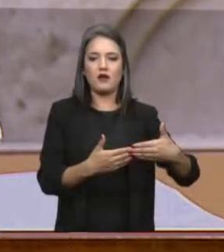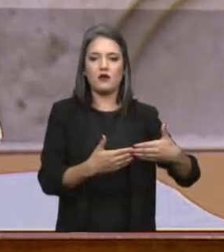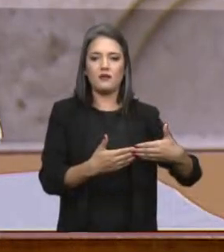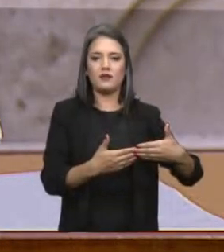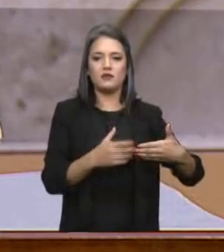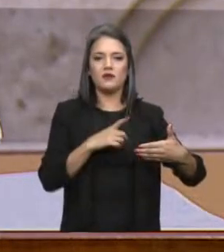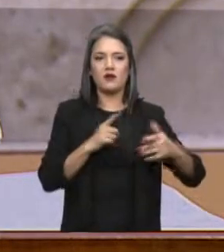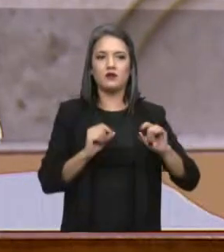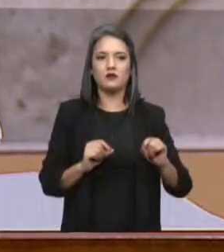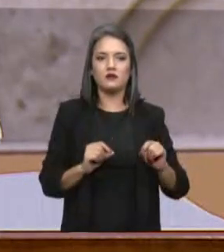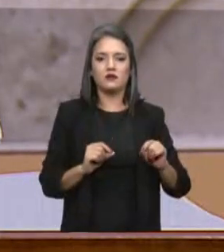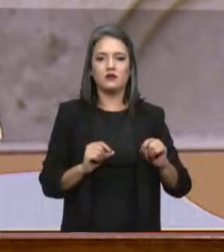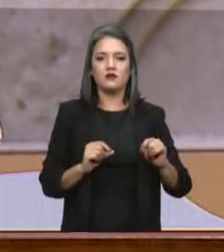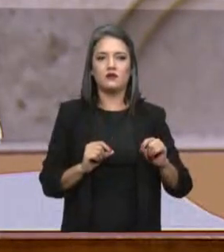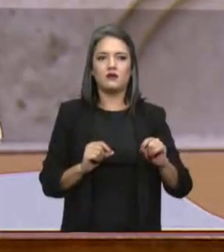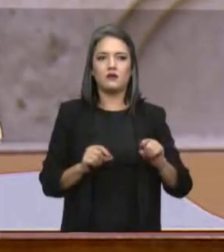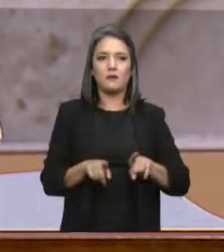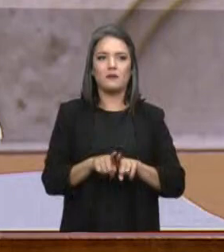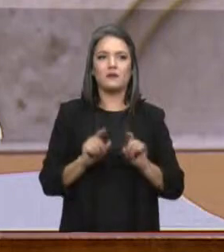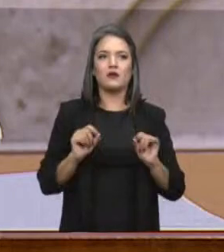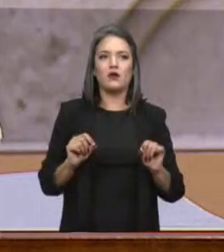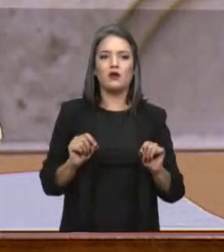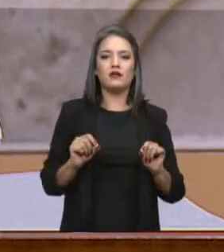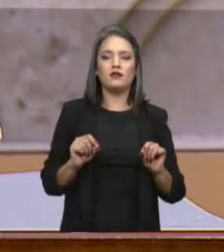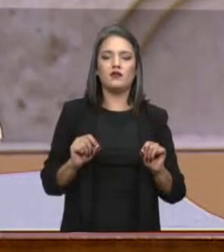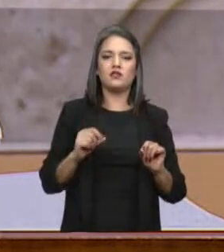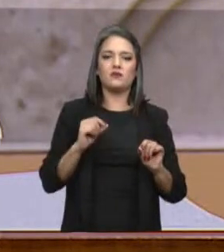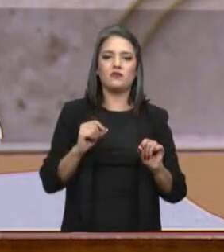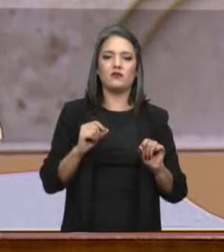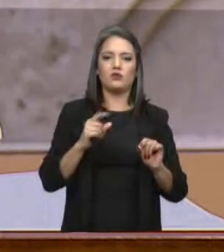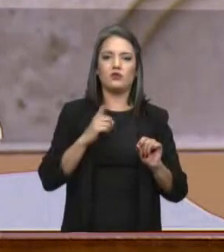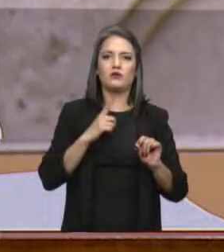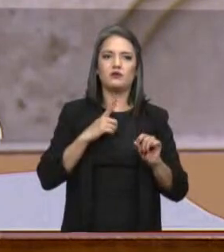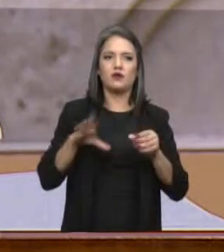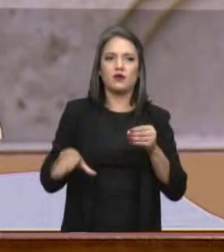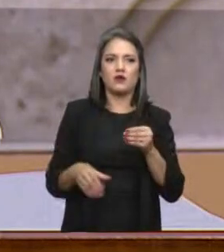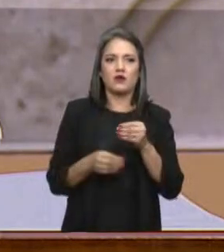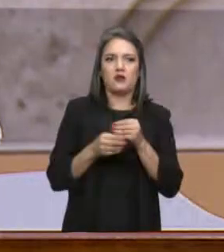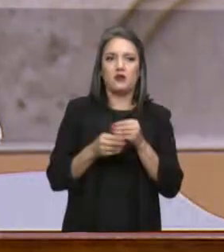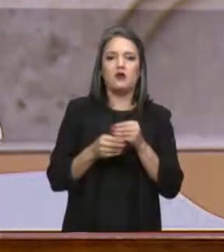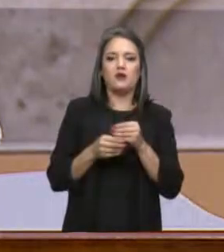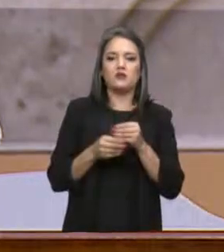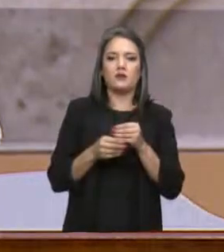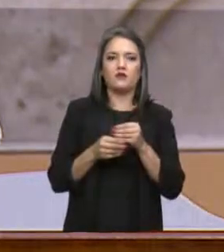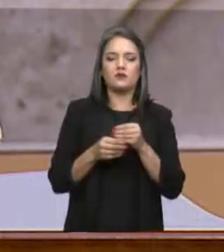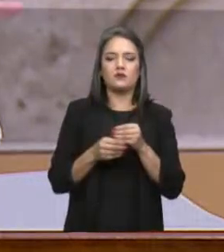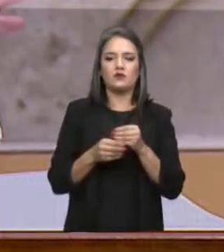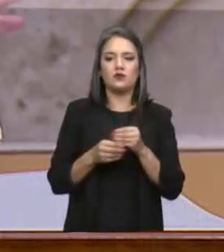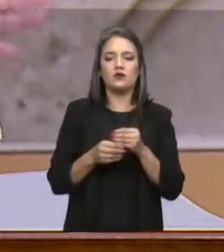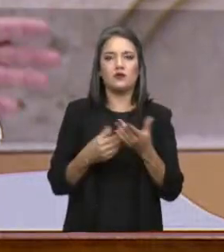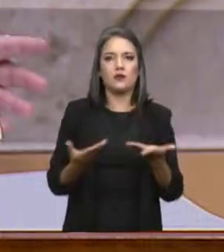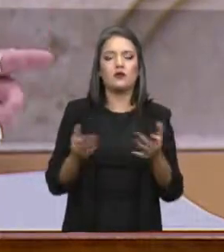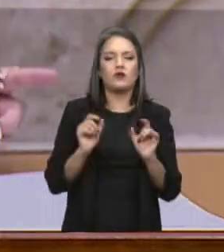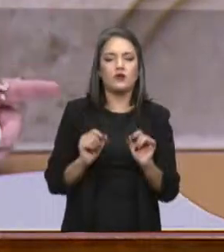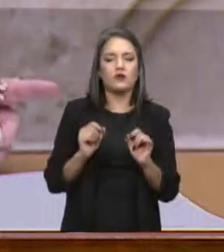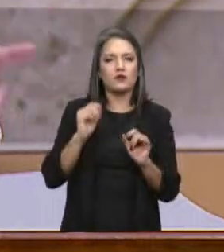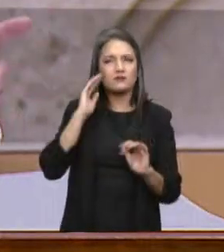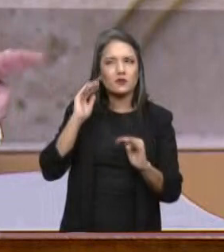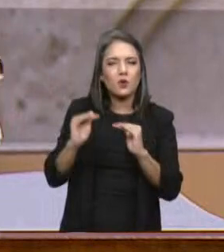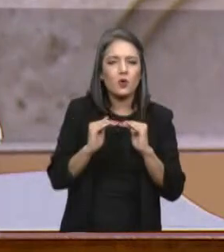em adendo mais um nessa mesma linha aliás que de que foi